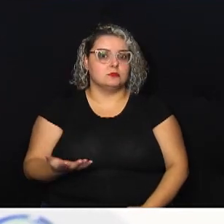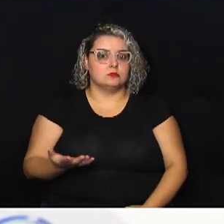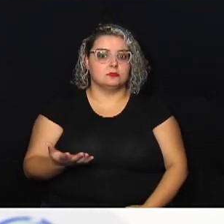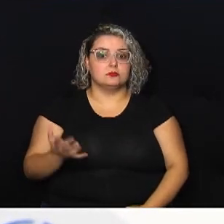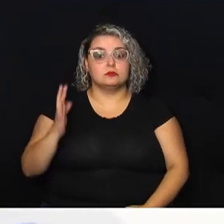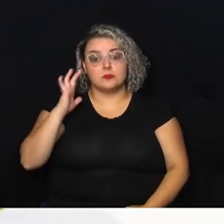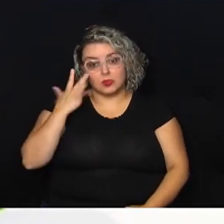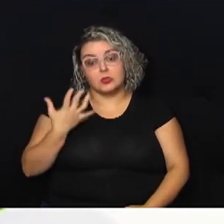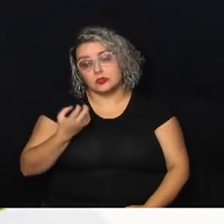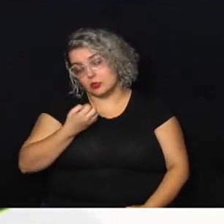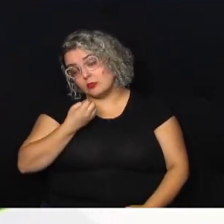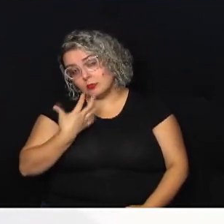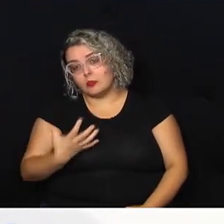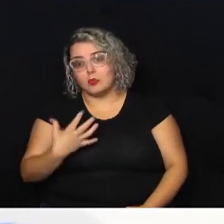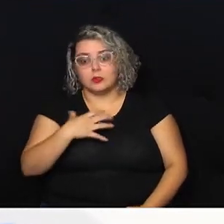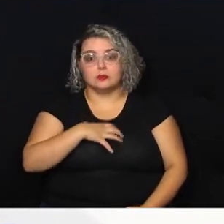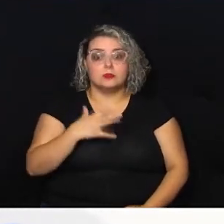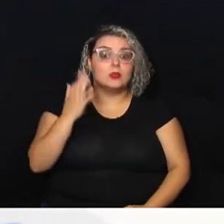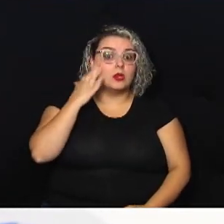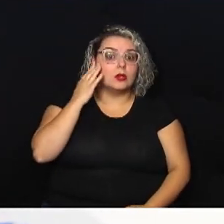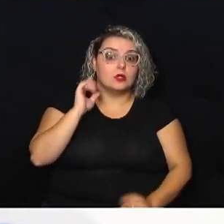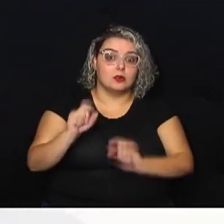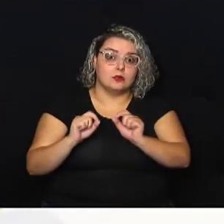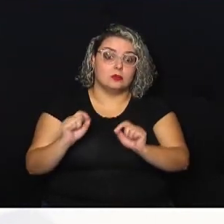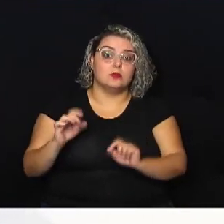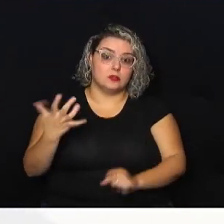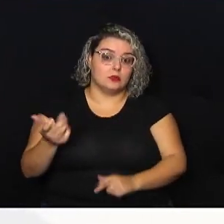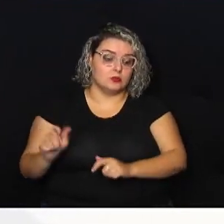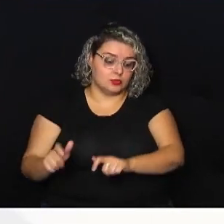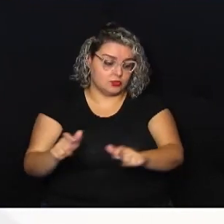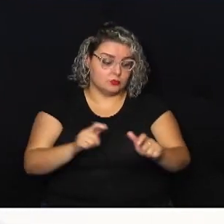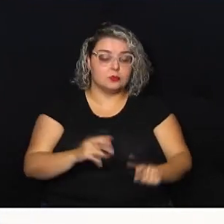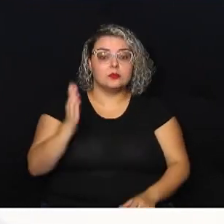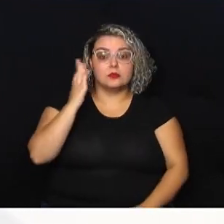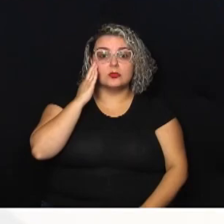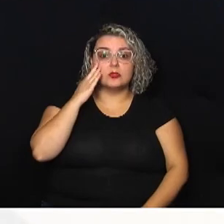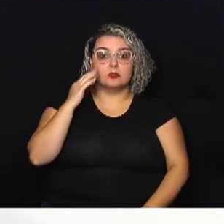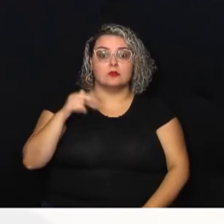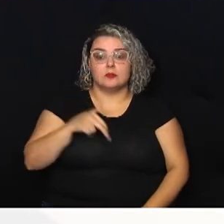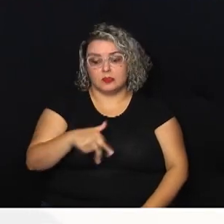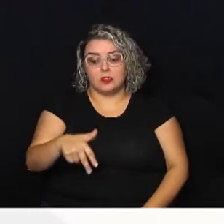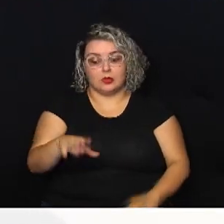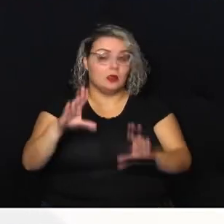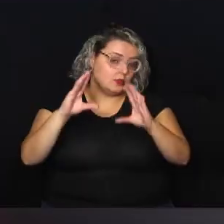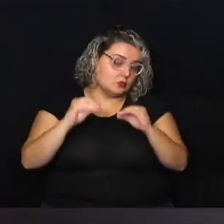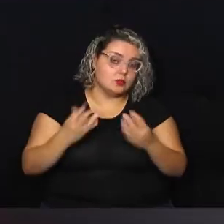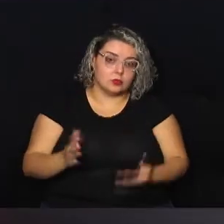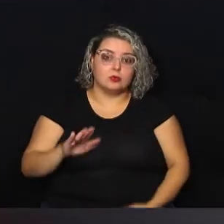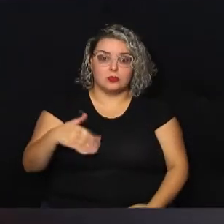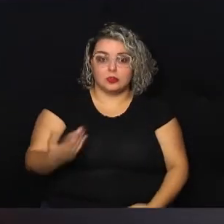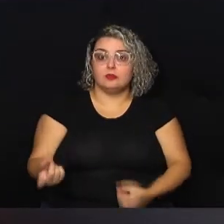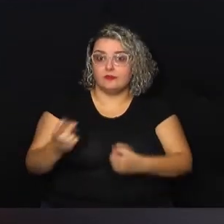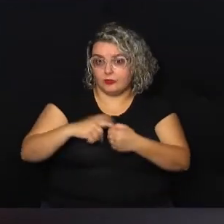uma boa forma de eu entender onde está acontecendo isso exatamente, para eu saber onde eu passo à noite, né, quando a gente volta da aula.